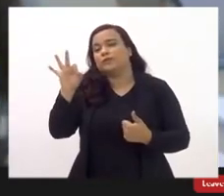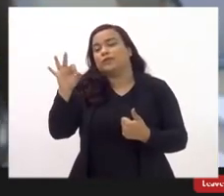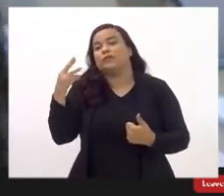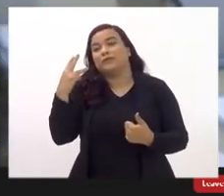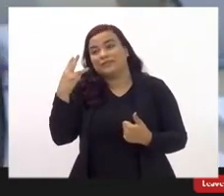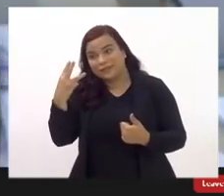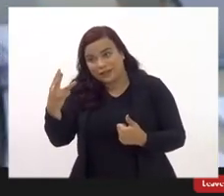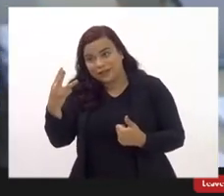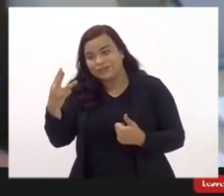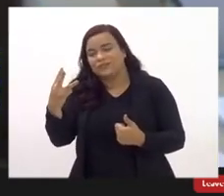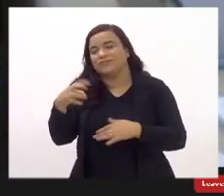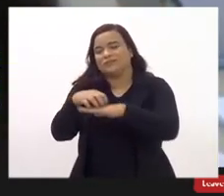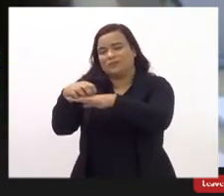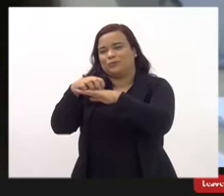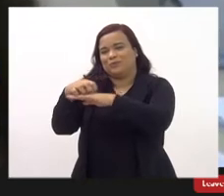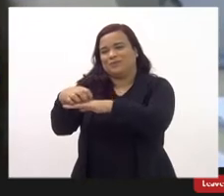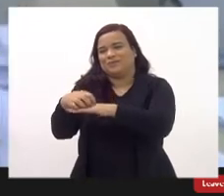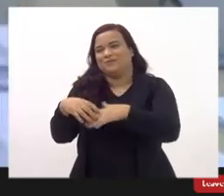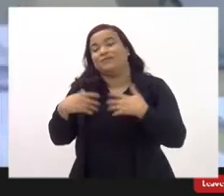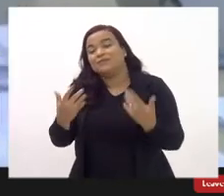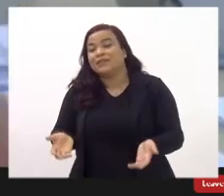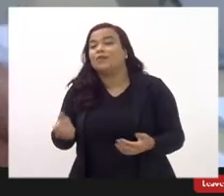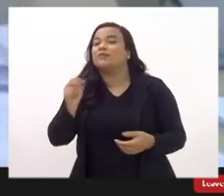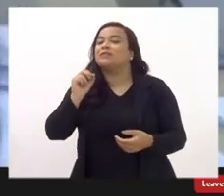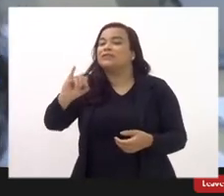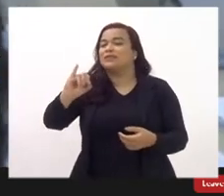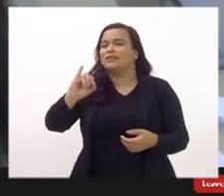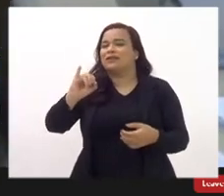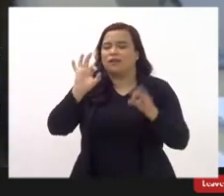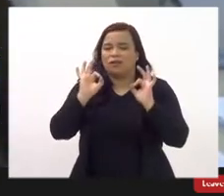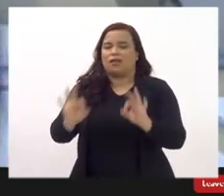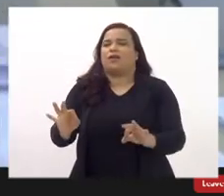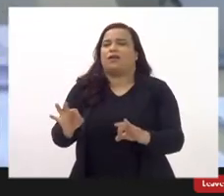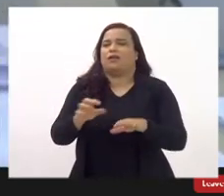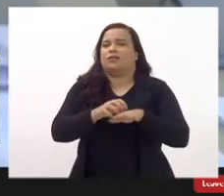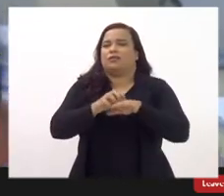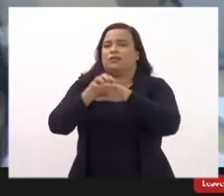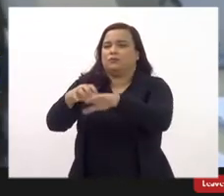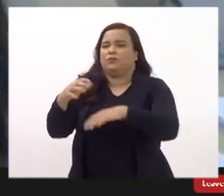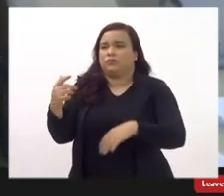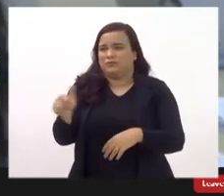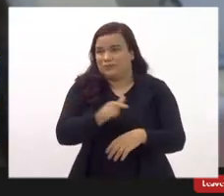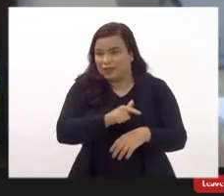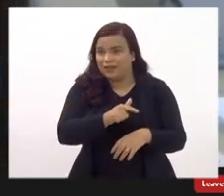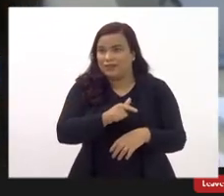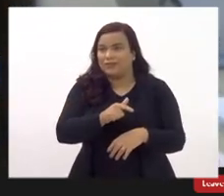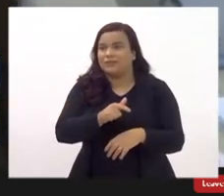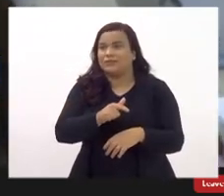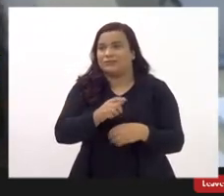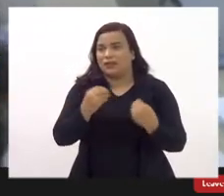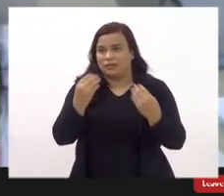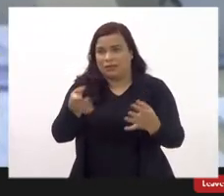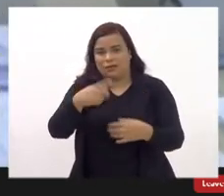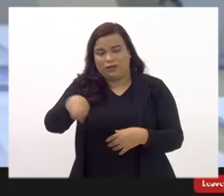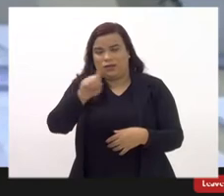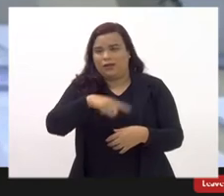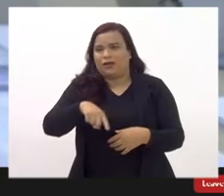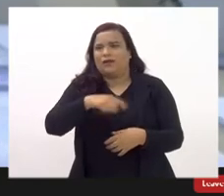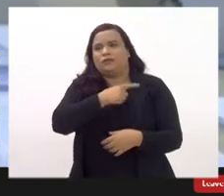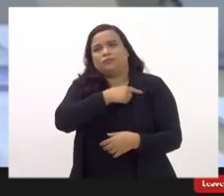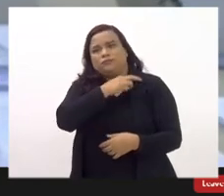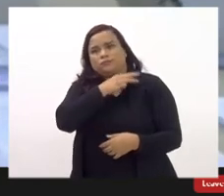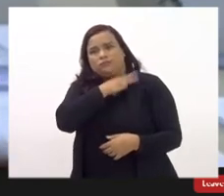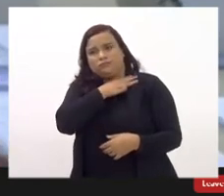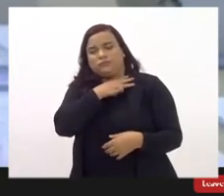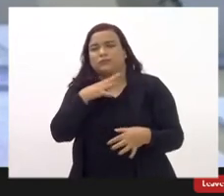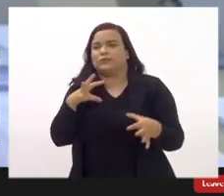estou querendo dizer, se a gente não tivesse a garantia do transporte, né, do custo dos transportes para esses do ensino médio